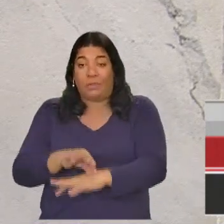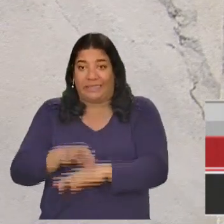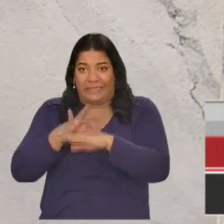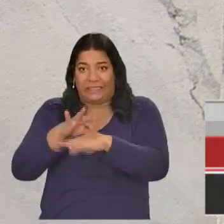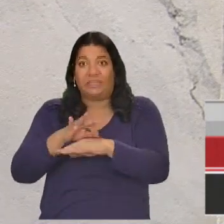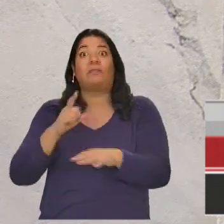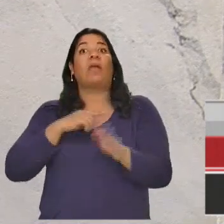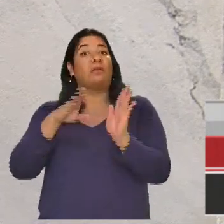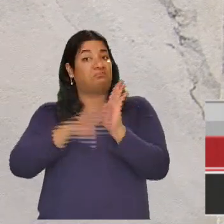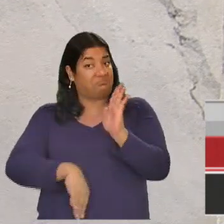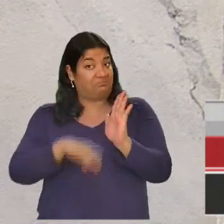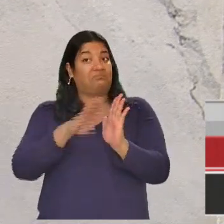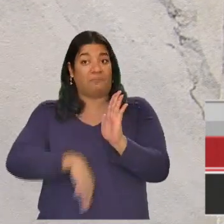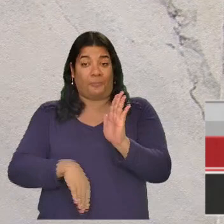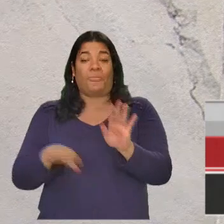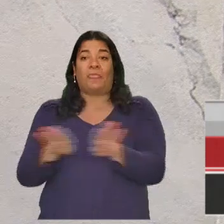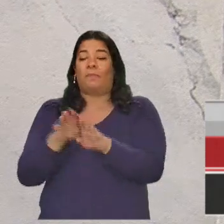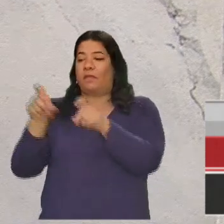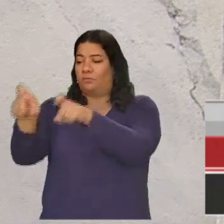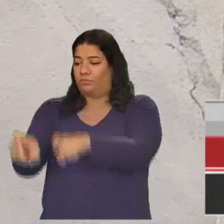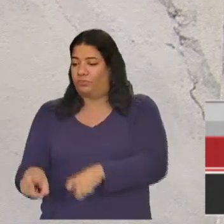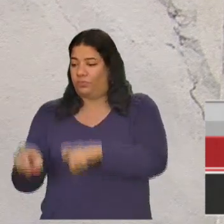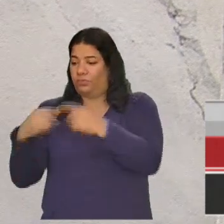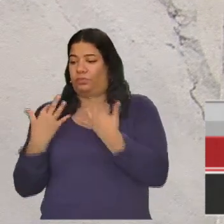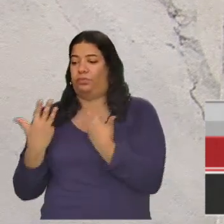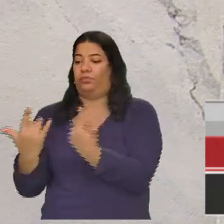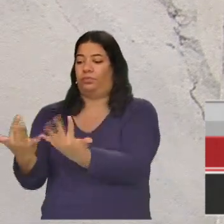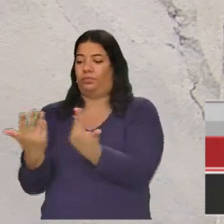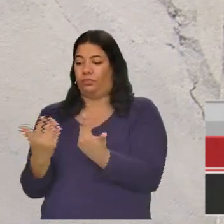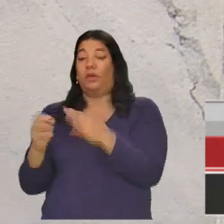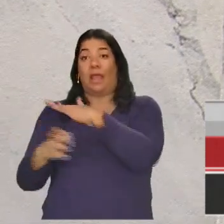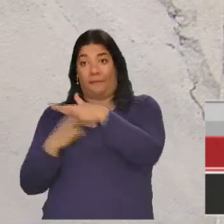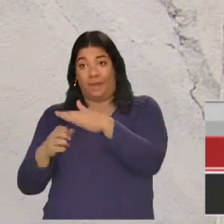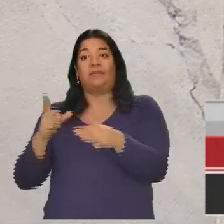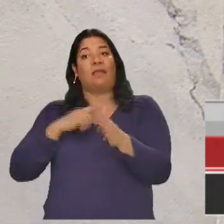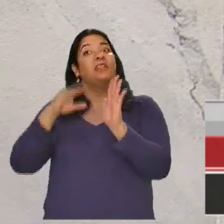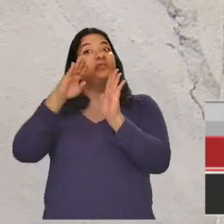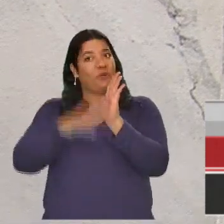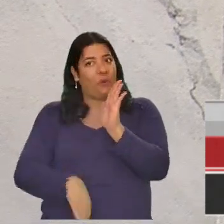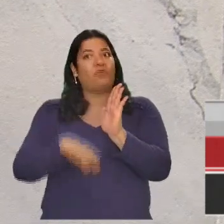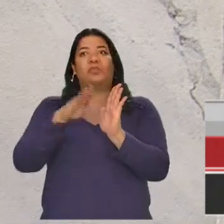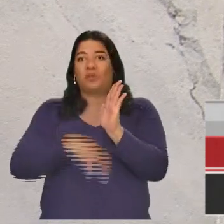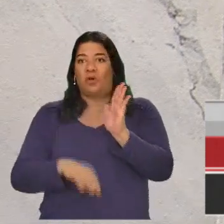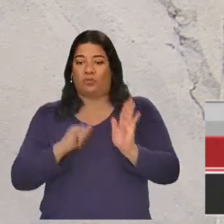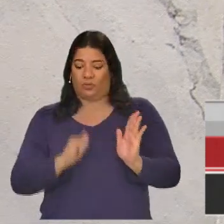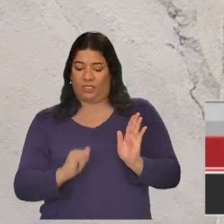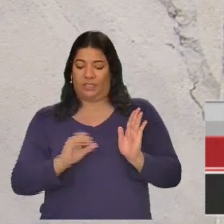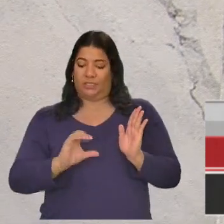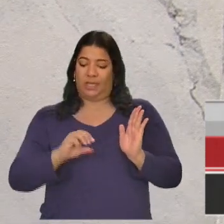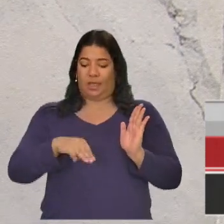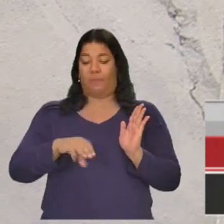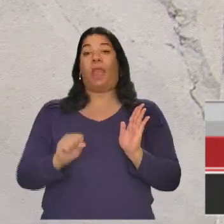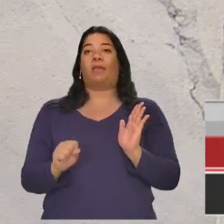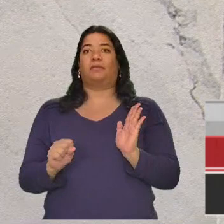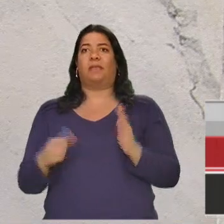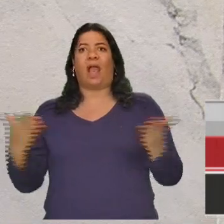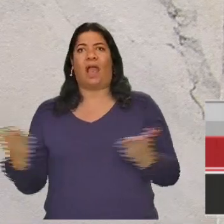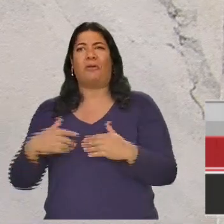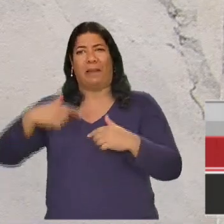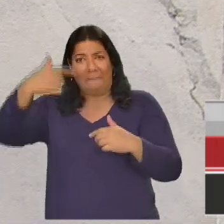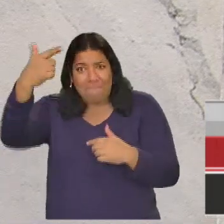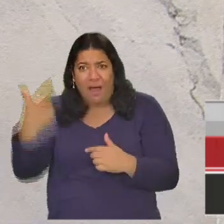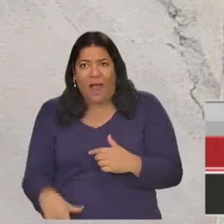do icms ou descontos e outros benefícios e agora nós vamos ter mais ao invés de